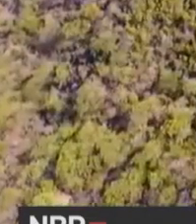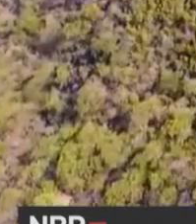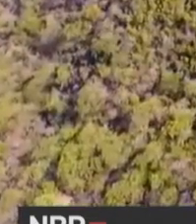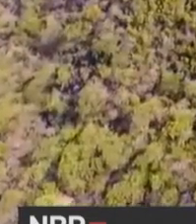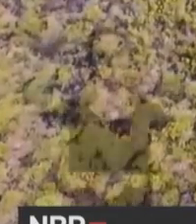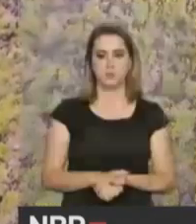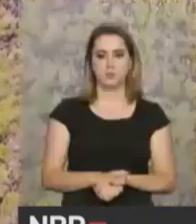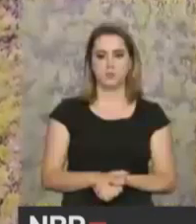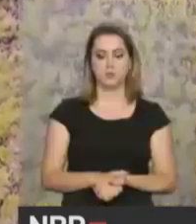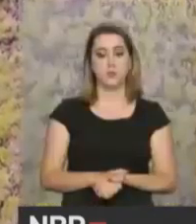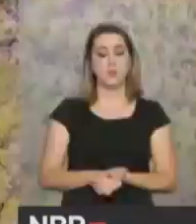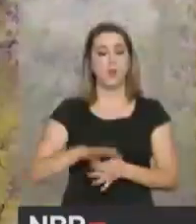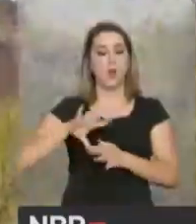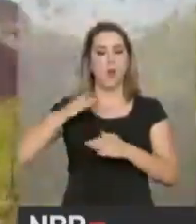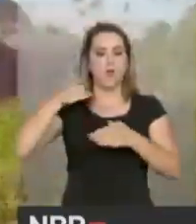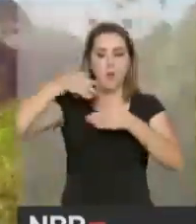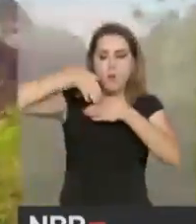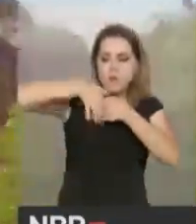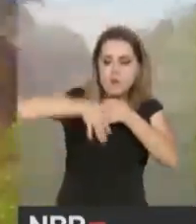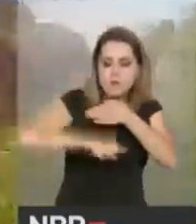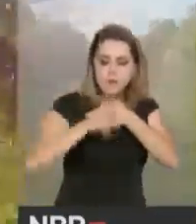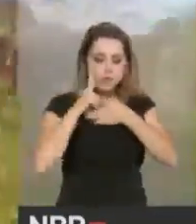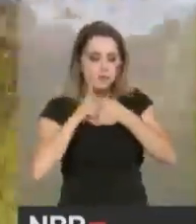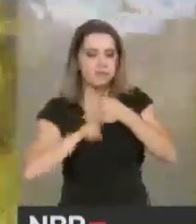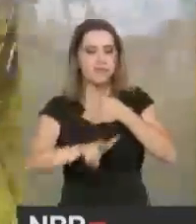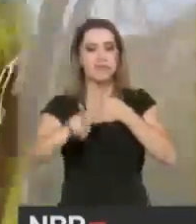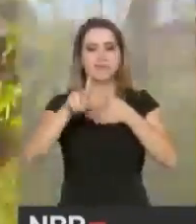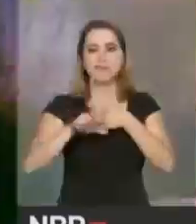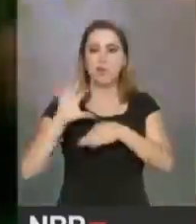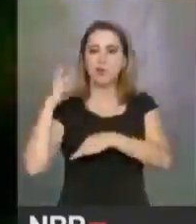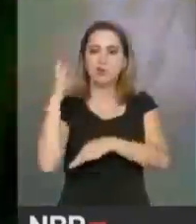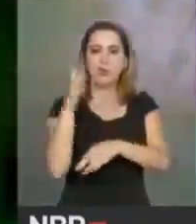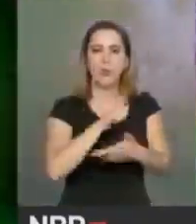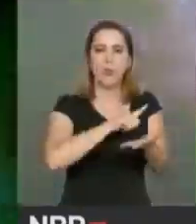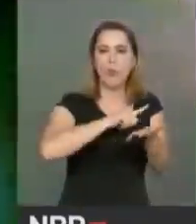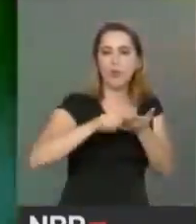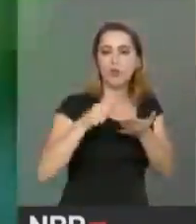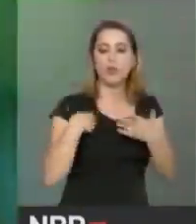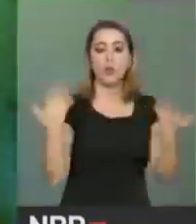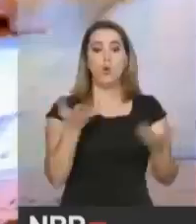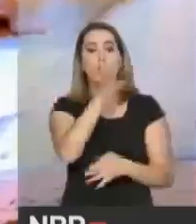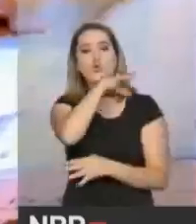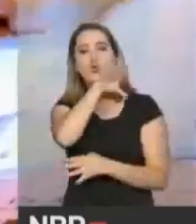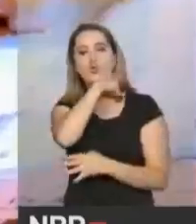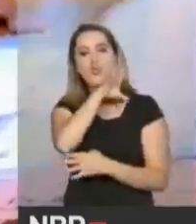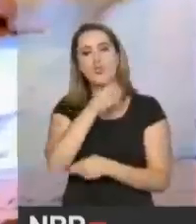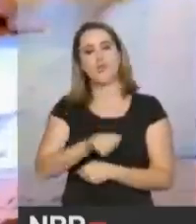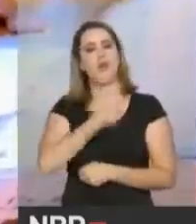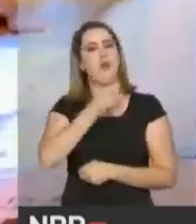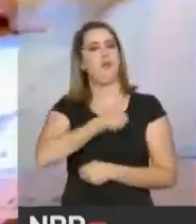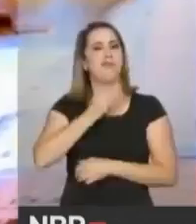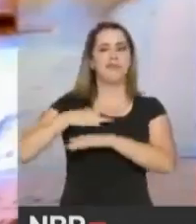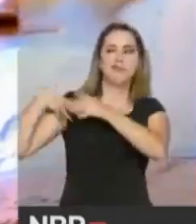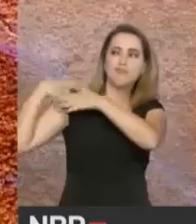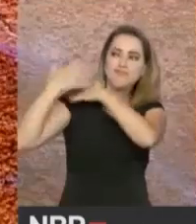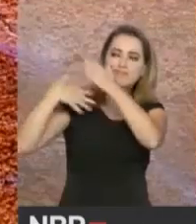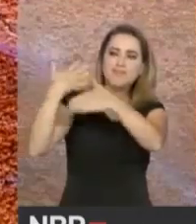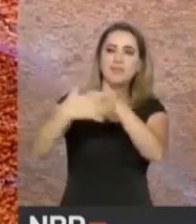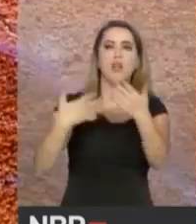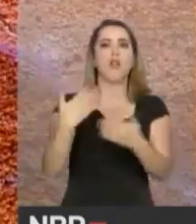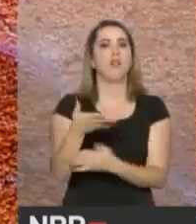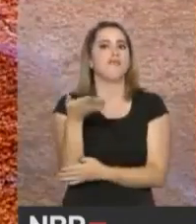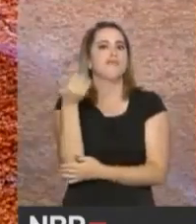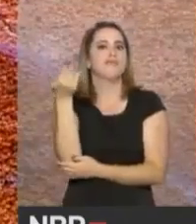Os cânions se impõem no meio da vegetação árida. Hoje, animais silvestres vivem onde há milhares de anos o